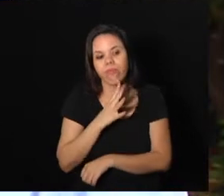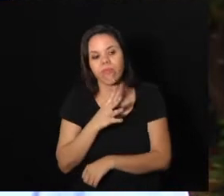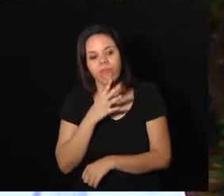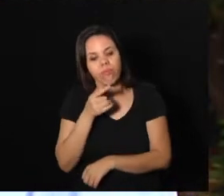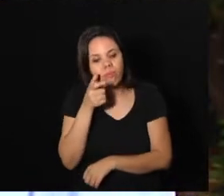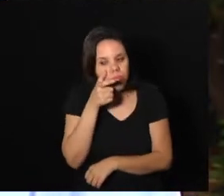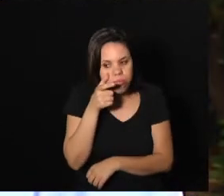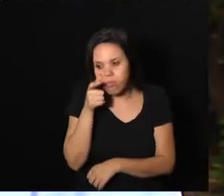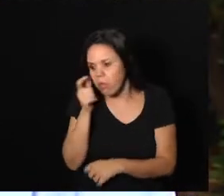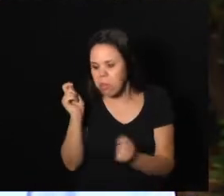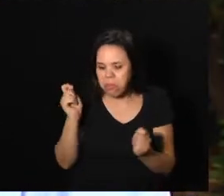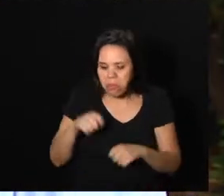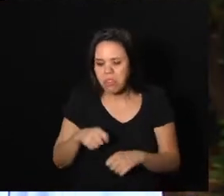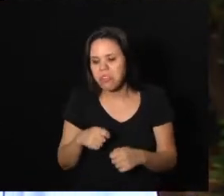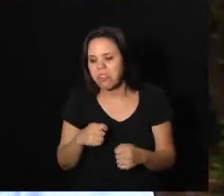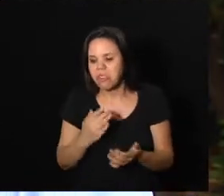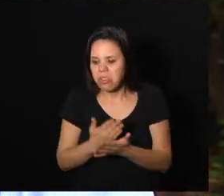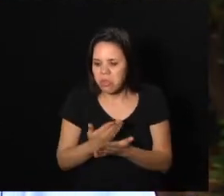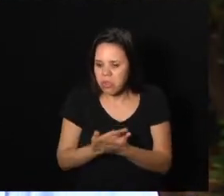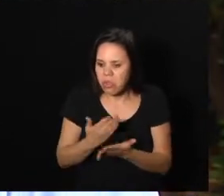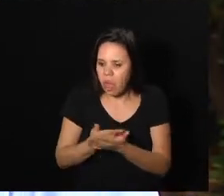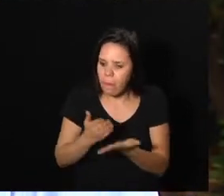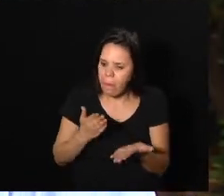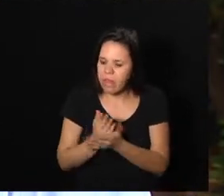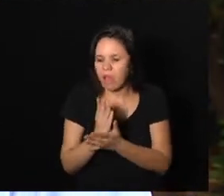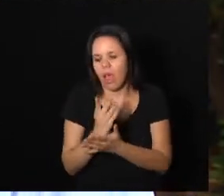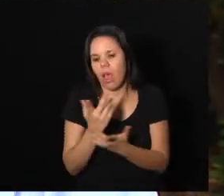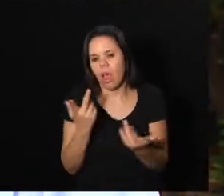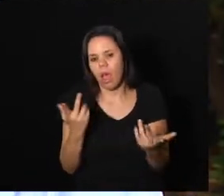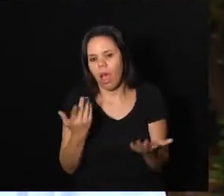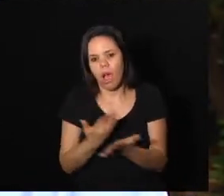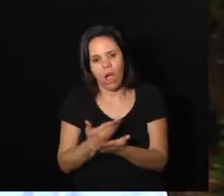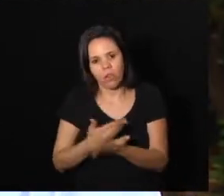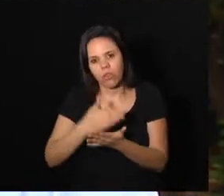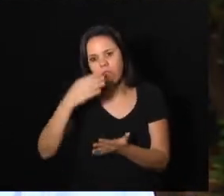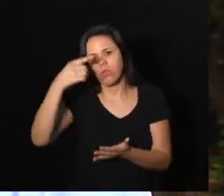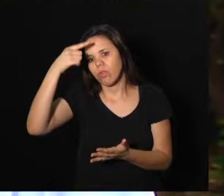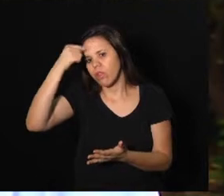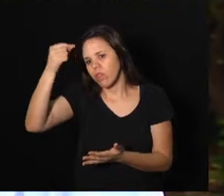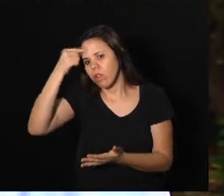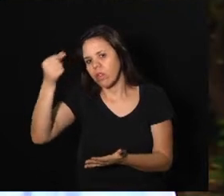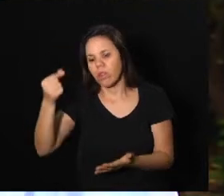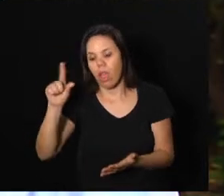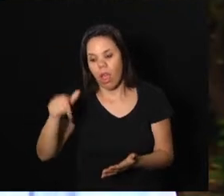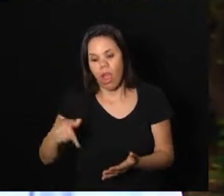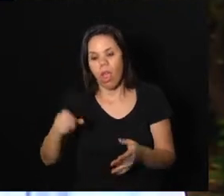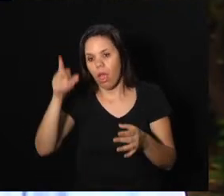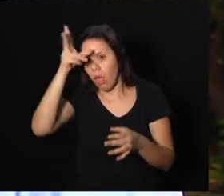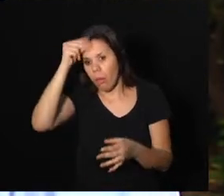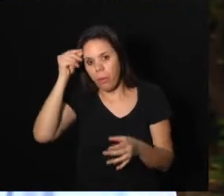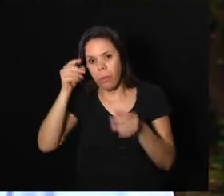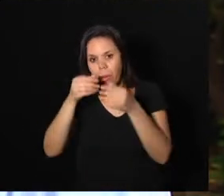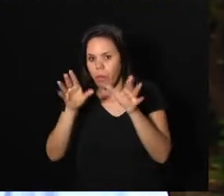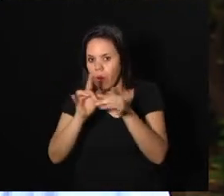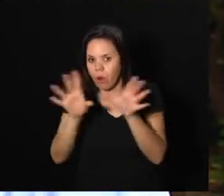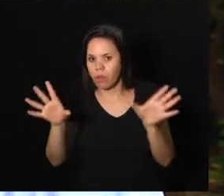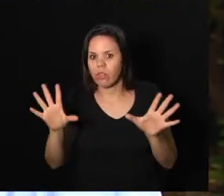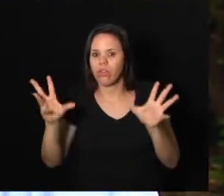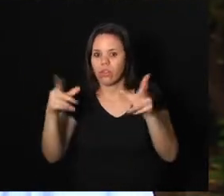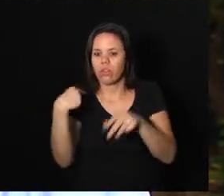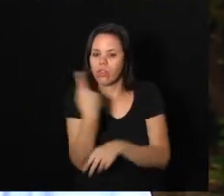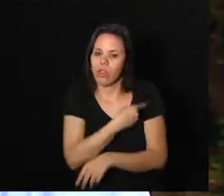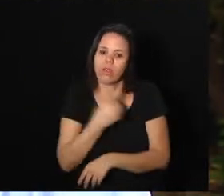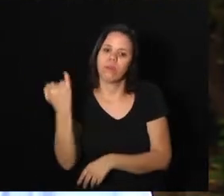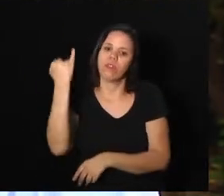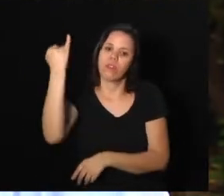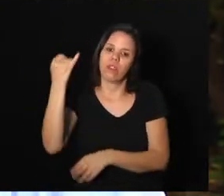que também é possível estar aqui enquanto aluno da graduação. A universidade é pública, é um espaço de todos, é um espaço também deles e para nós é